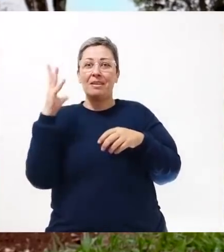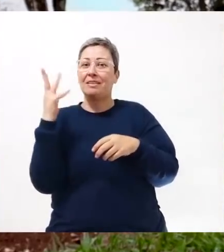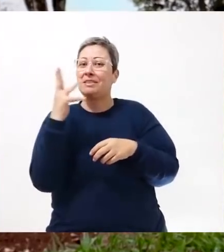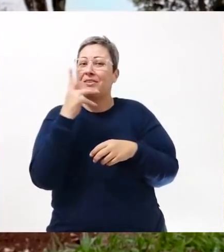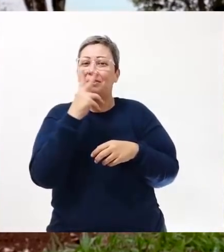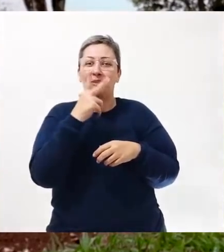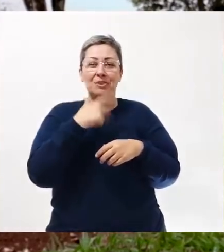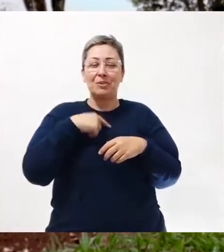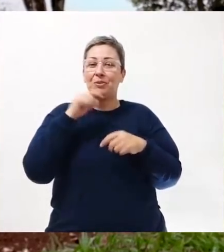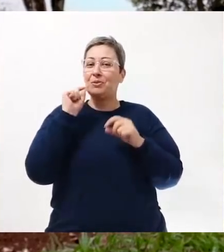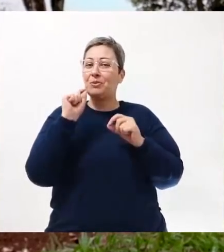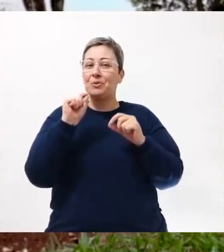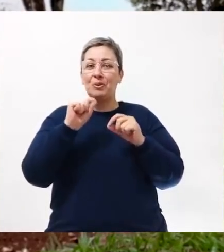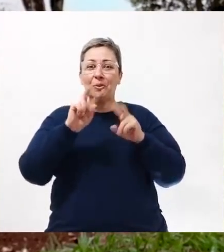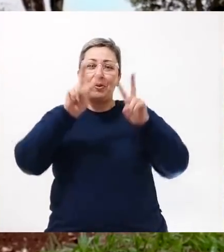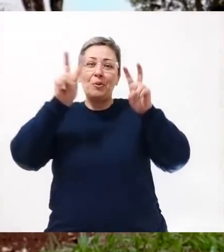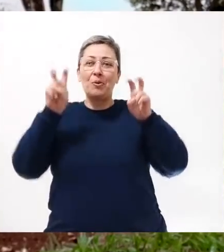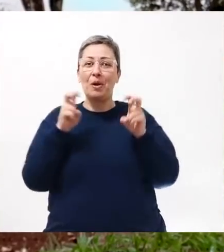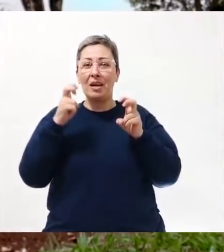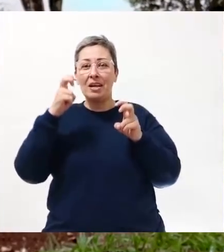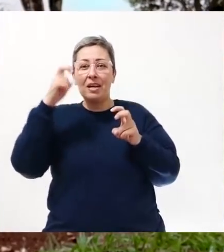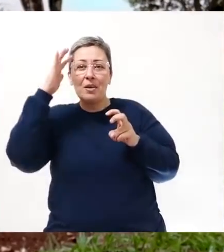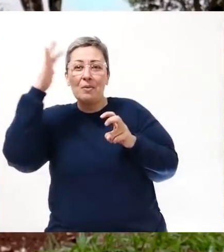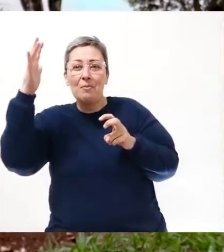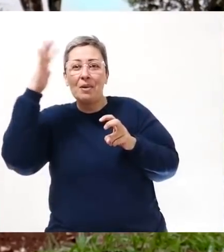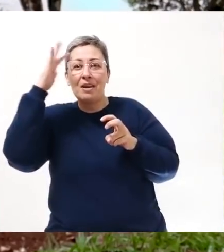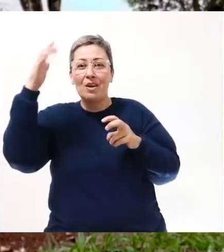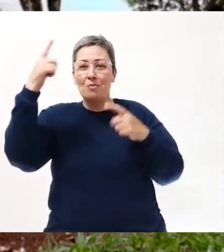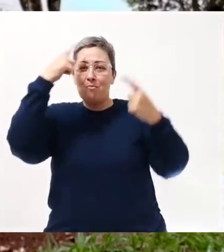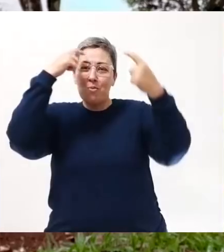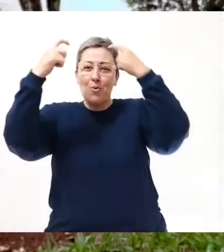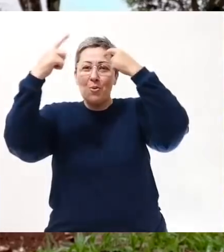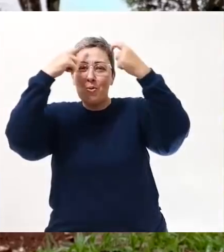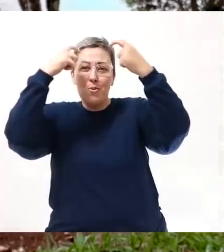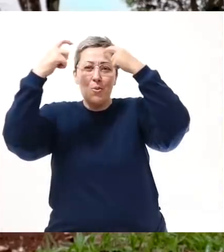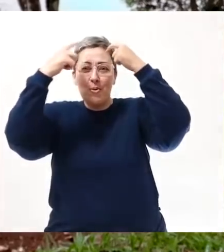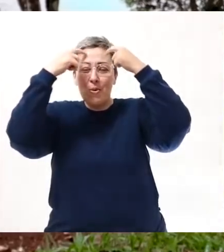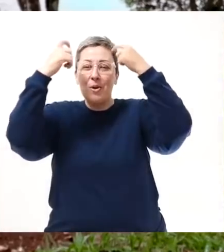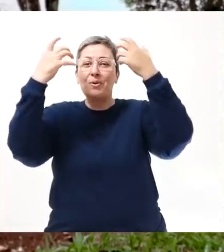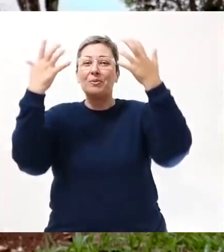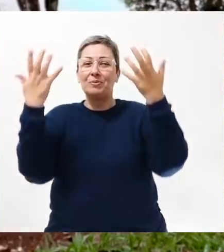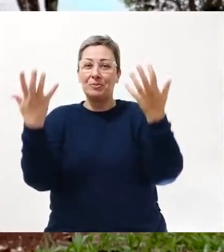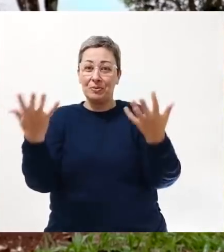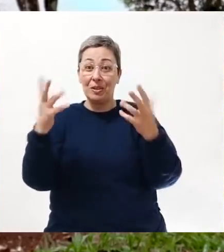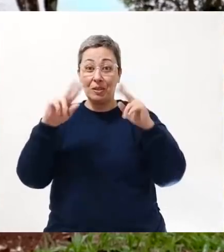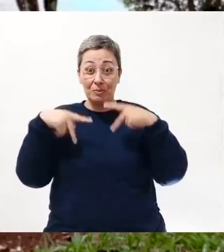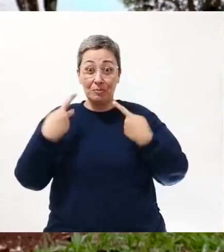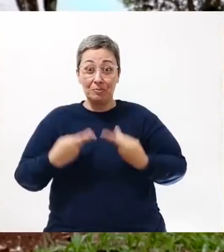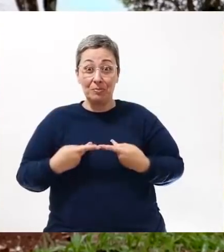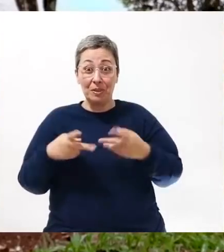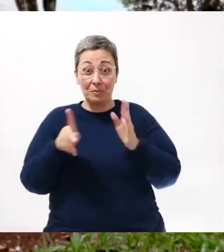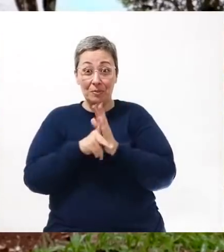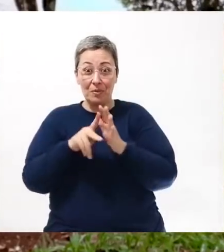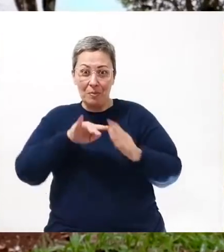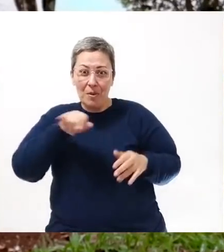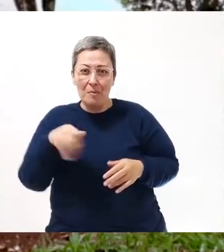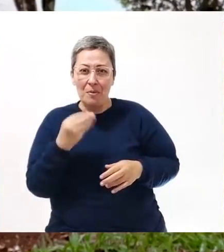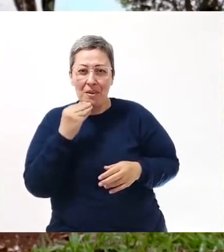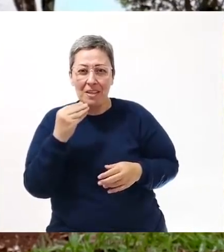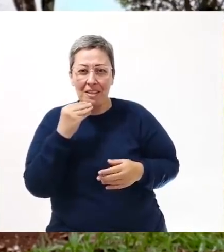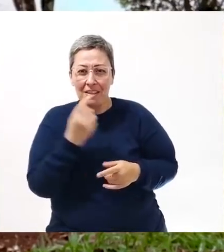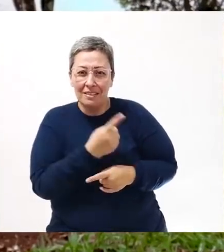de mais bonito em termos de imaginação, de inventividade, de criatividade